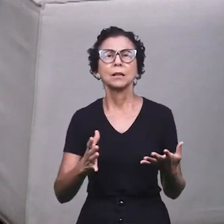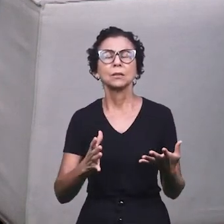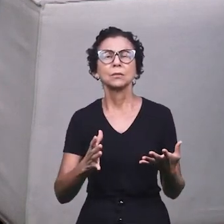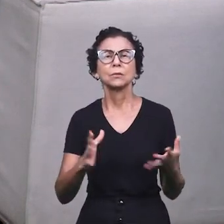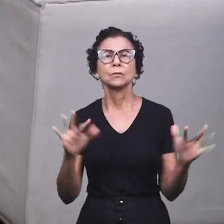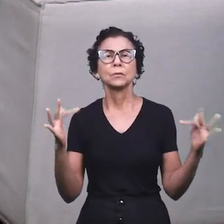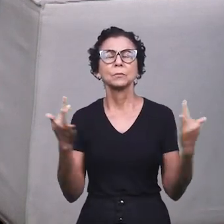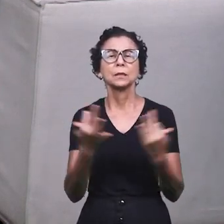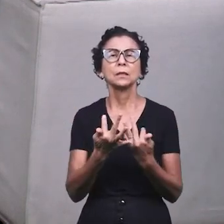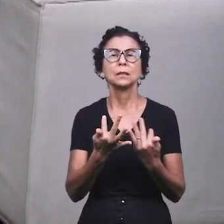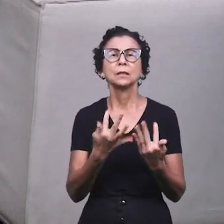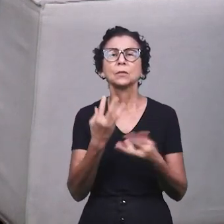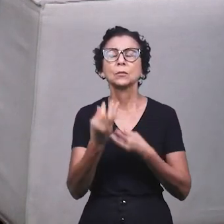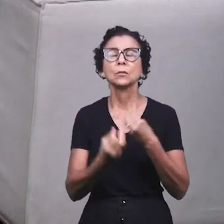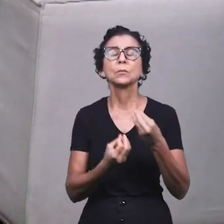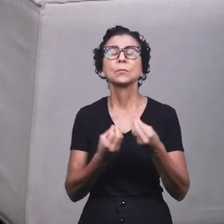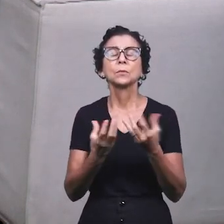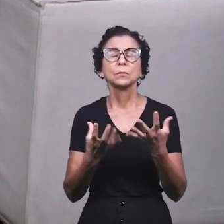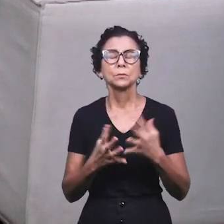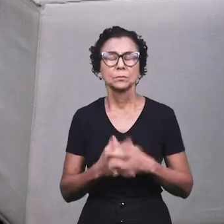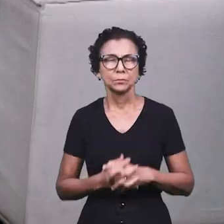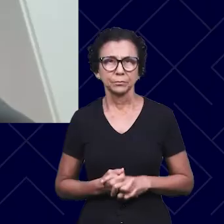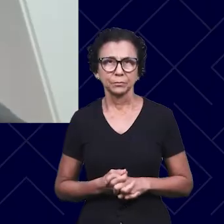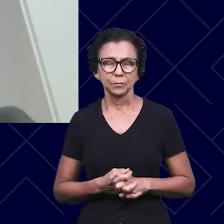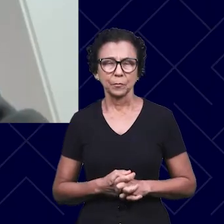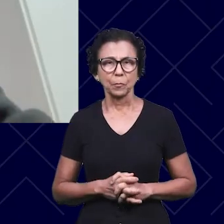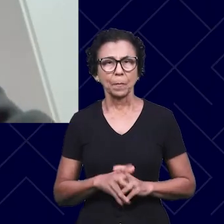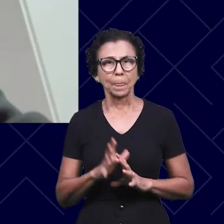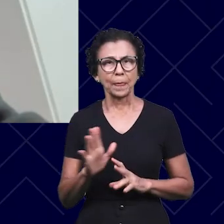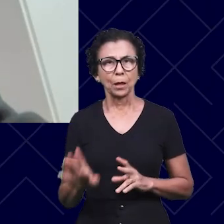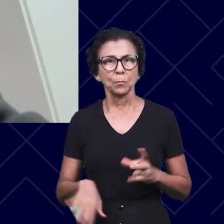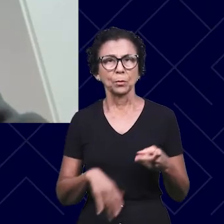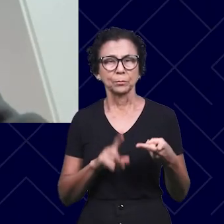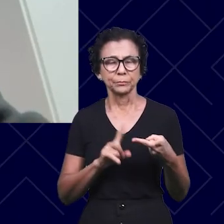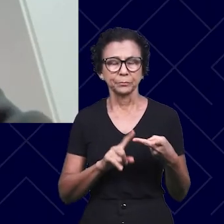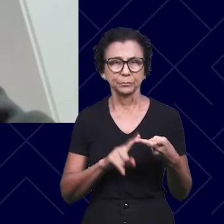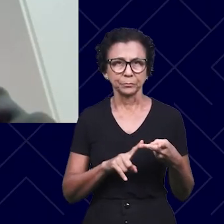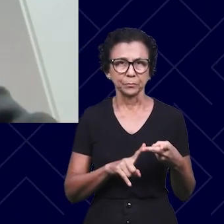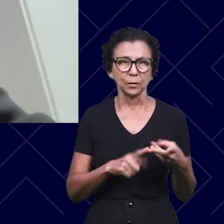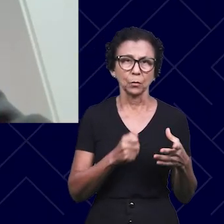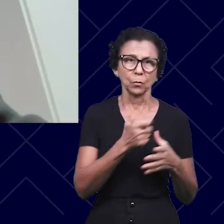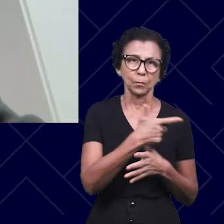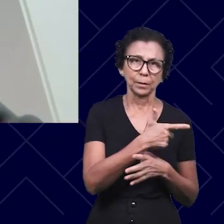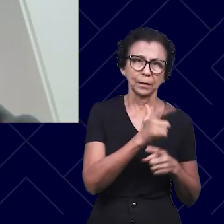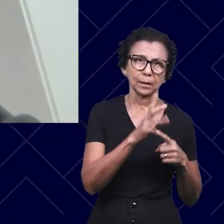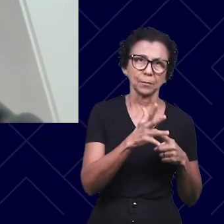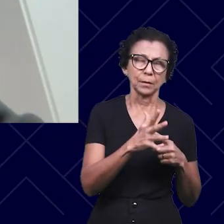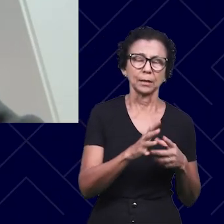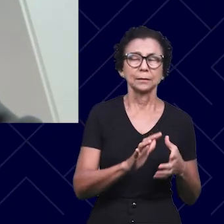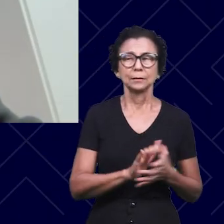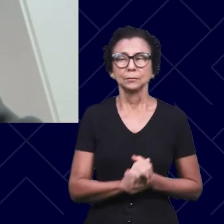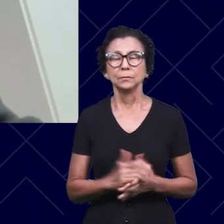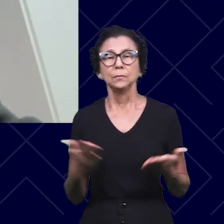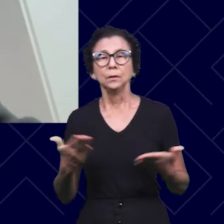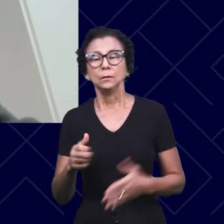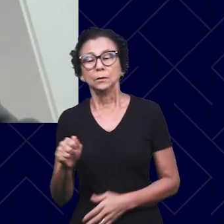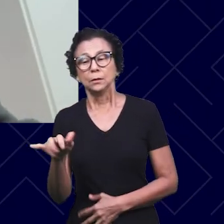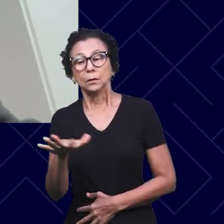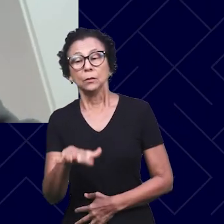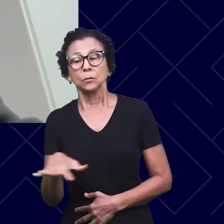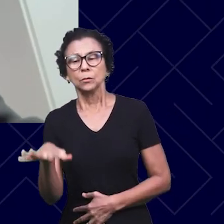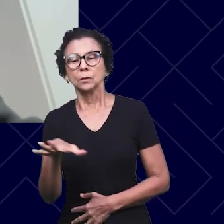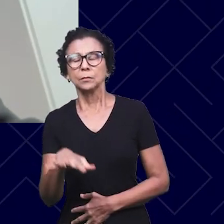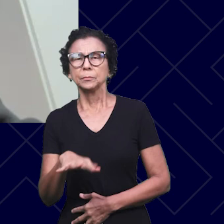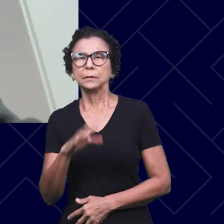filhos e com a casa? Como é que foi isso? Bom, meu segundo passo, depois de ter adquirido a máquina, foi arranjar um